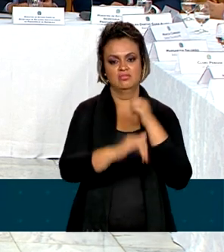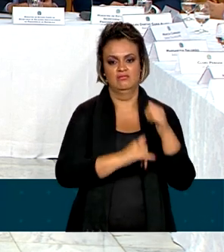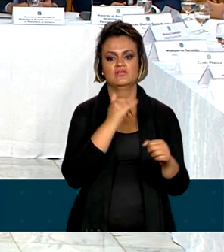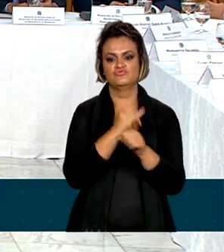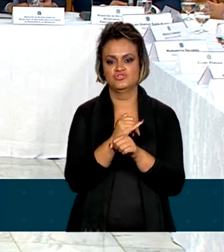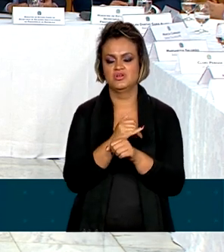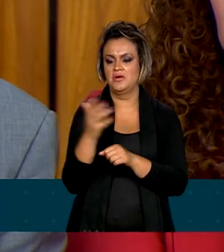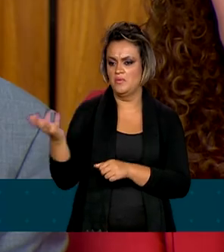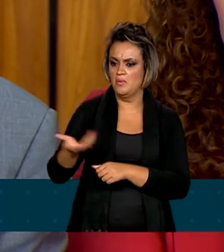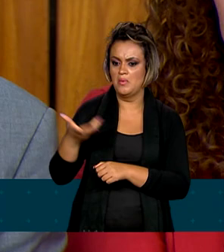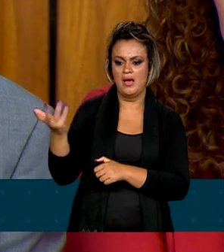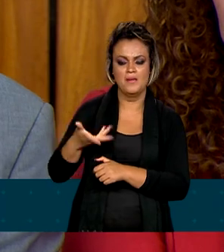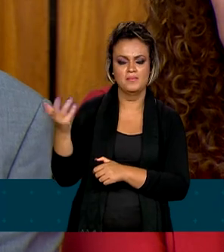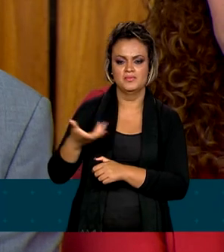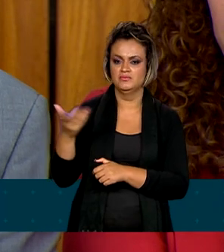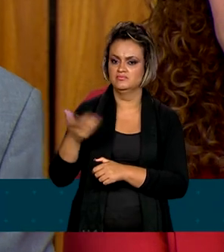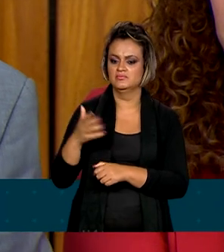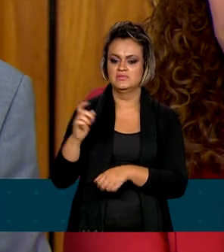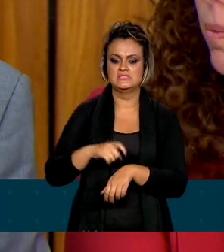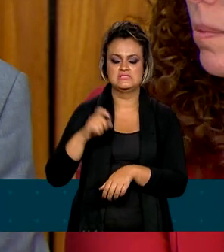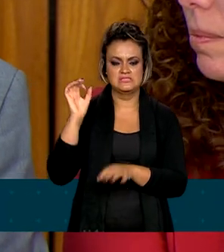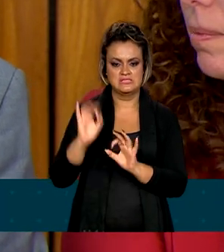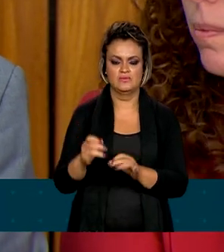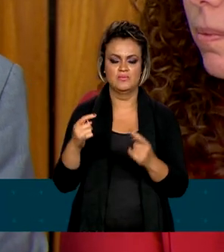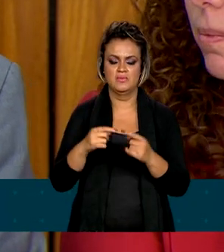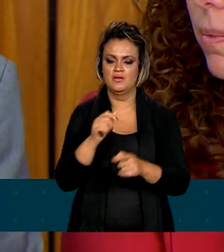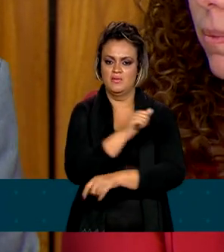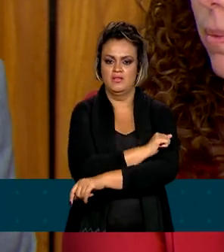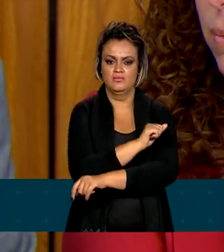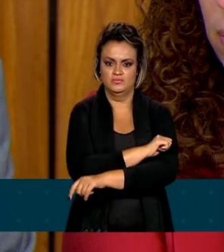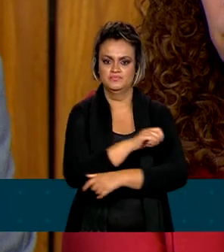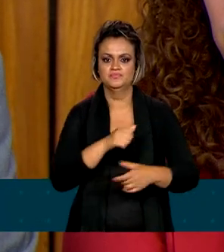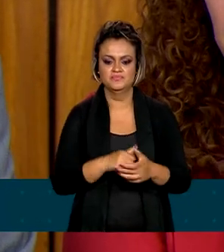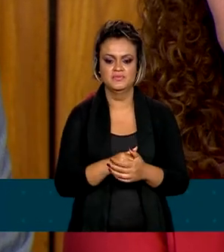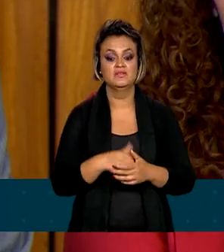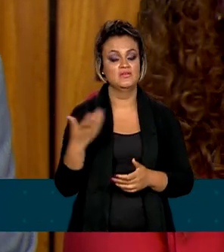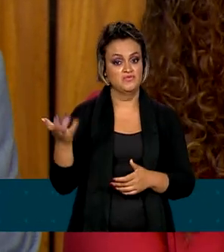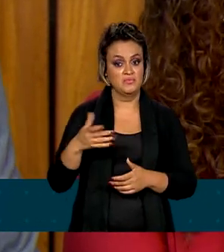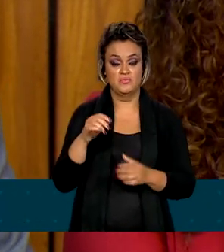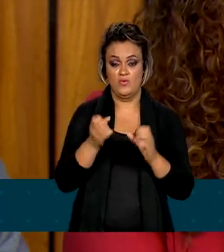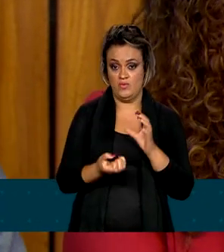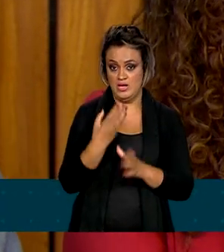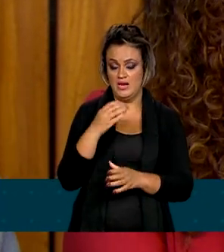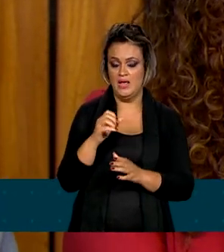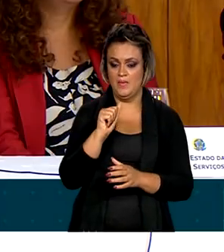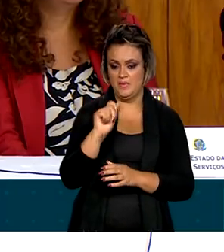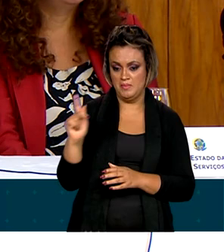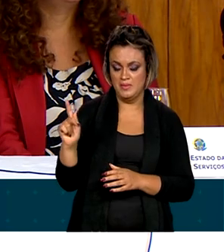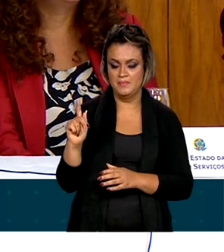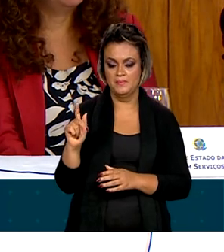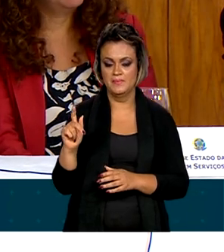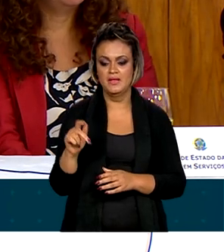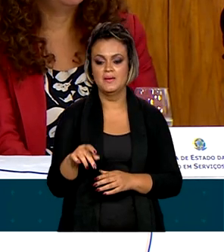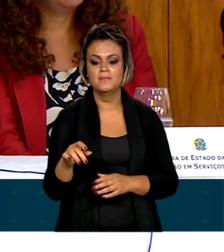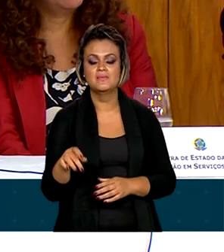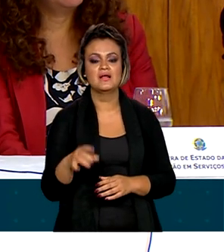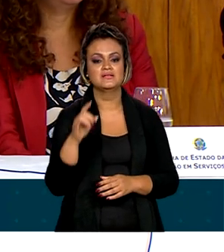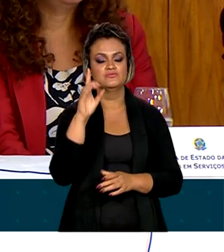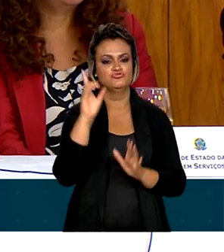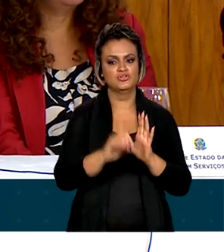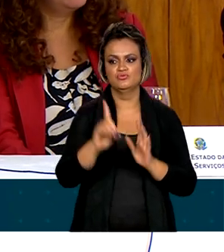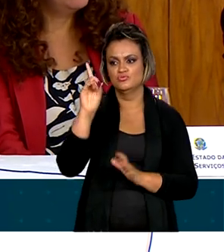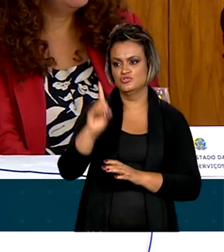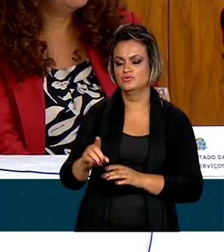internet com velocidade adequada para os alunos. Então, nós vamos botar um aplicativo desse para que cada diretor de